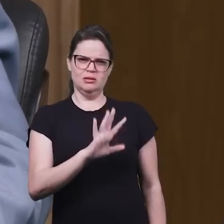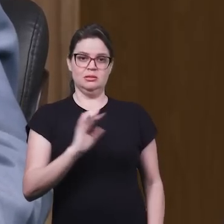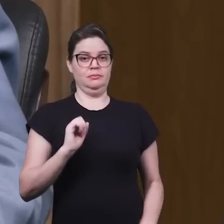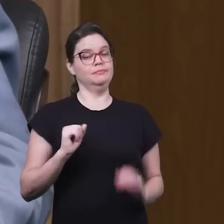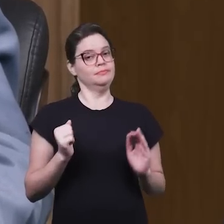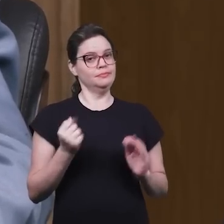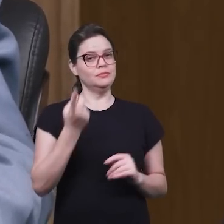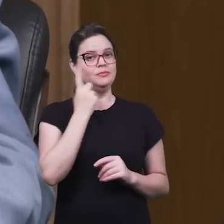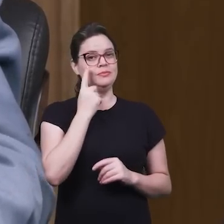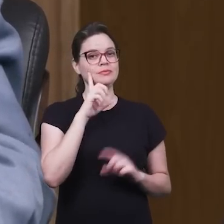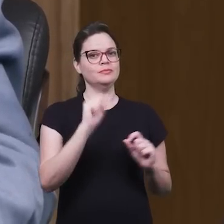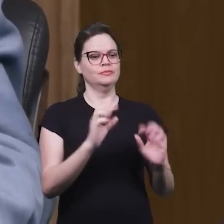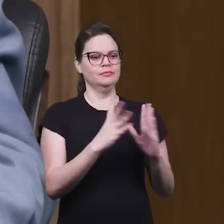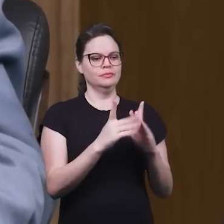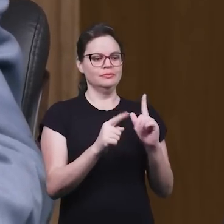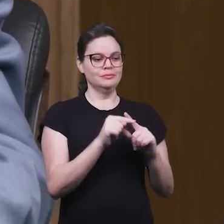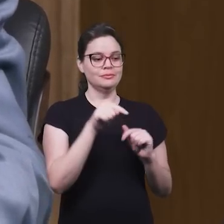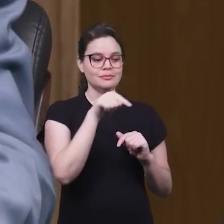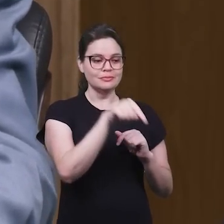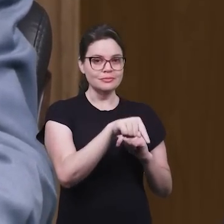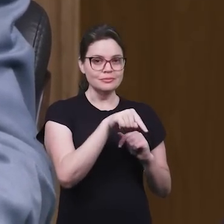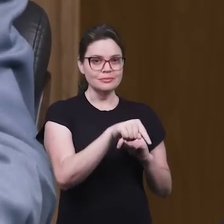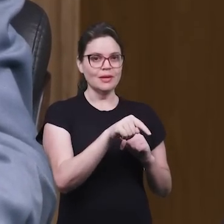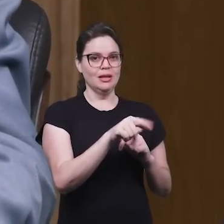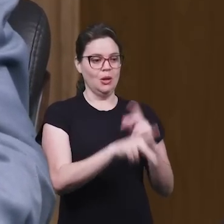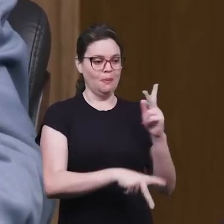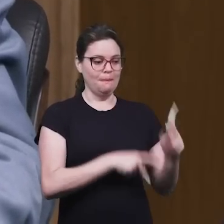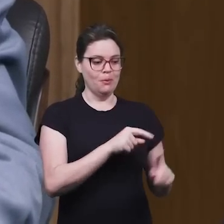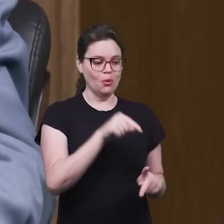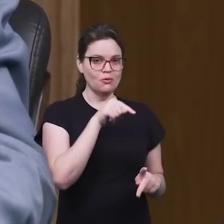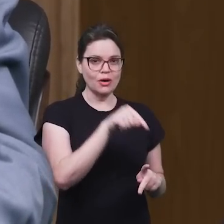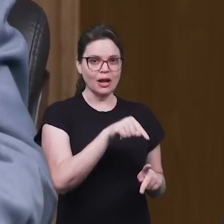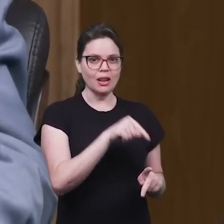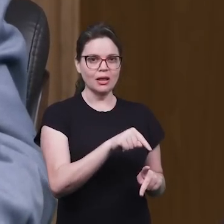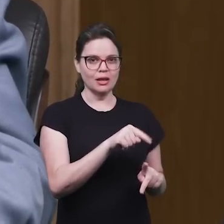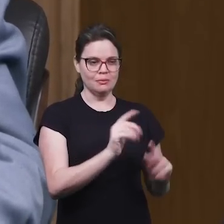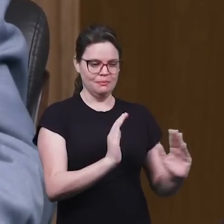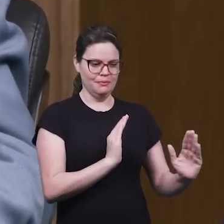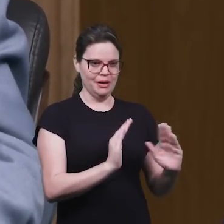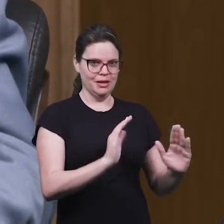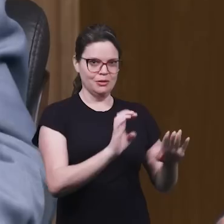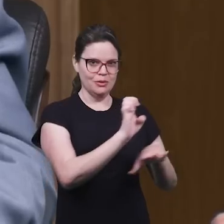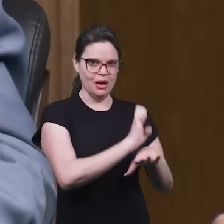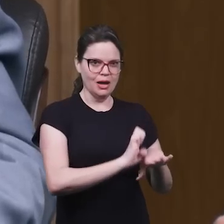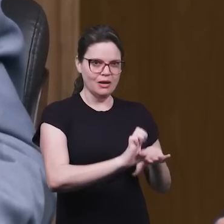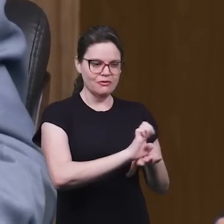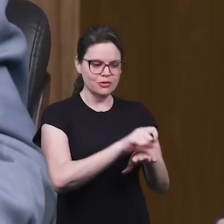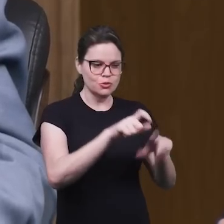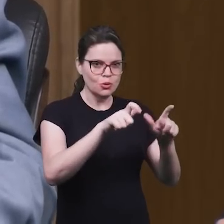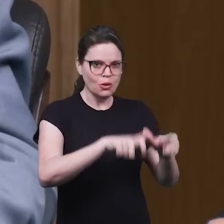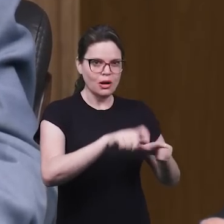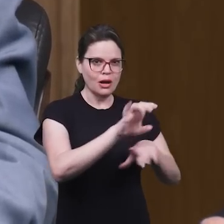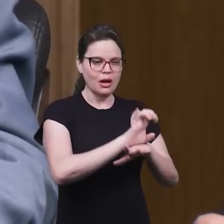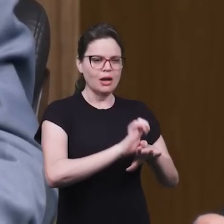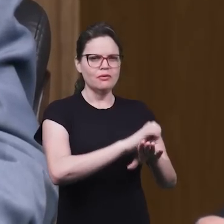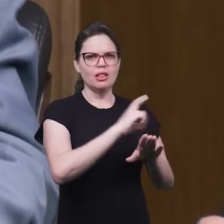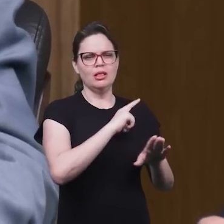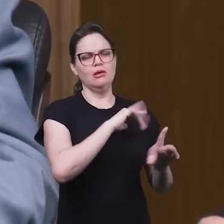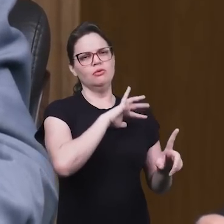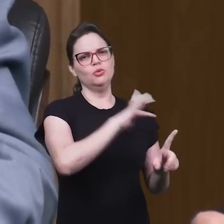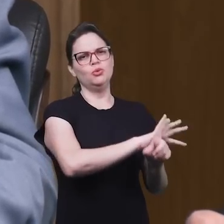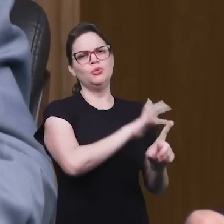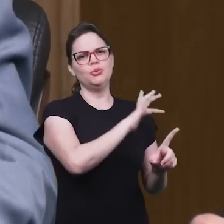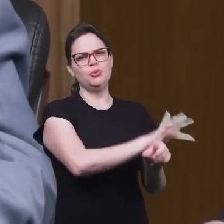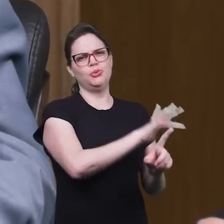aquela igreja sofreu uma série de ações do